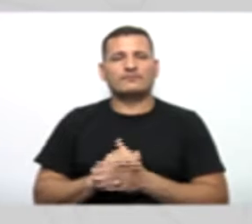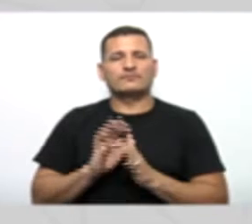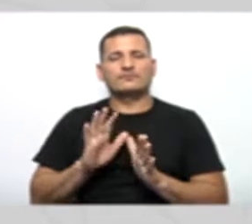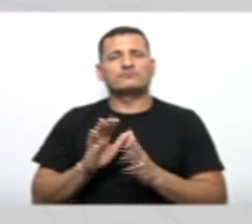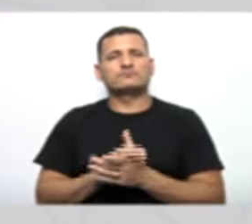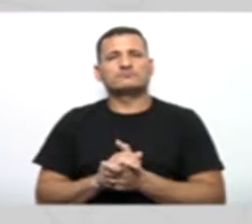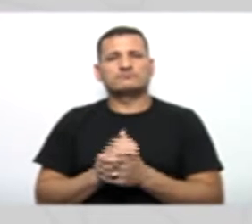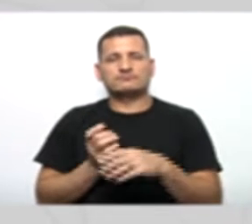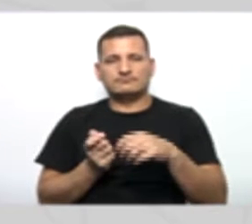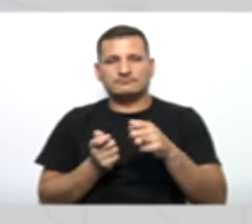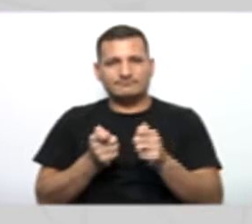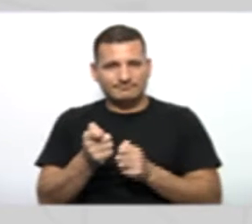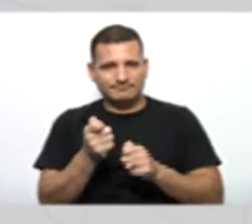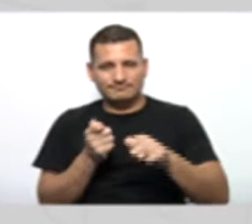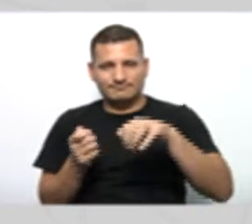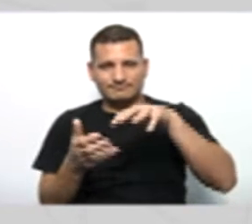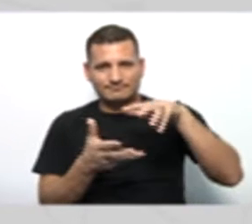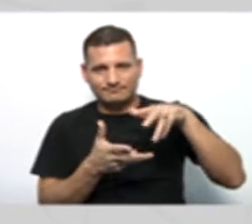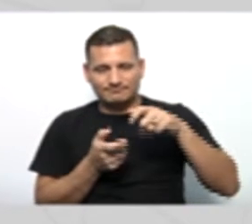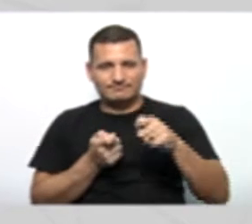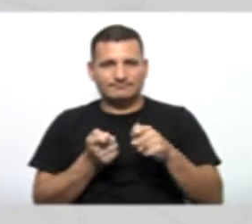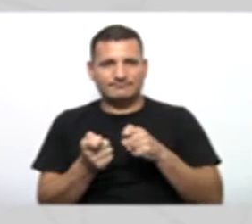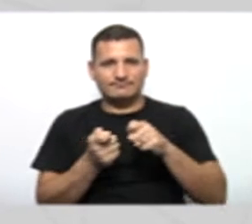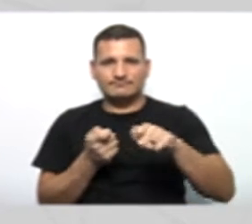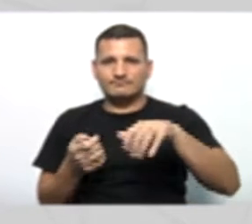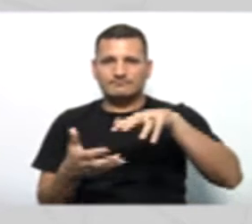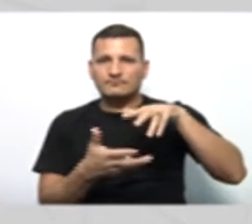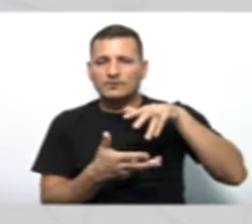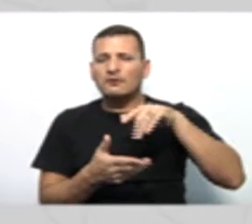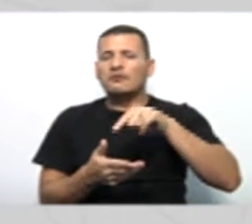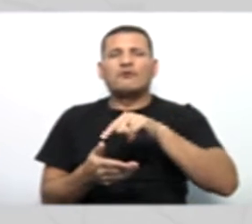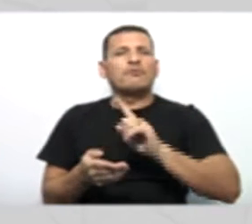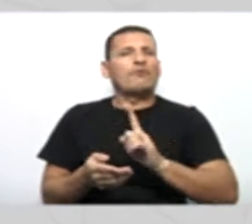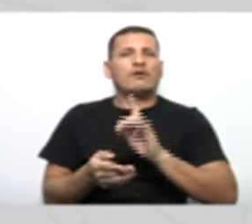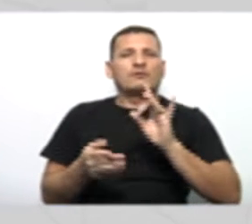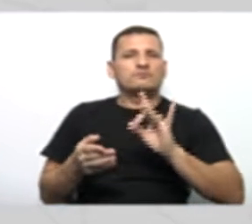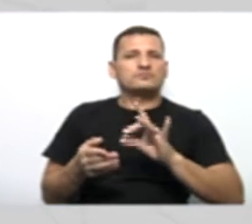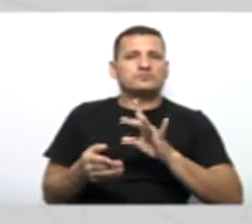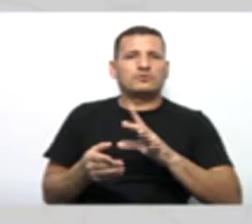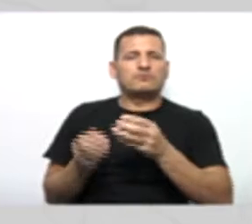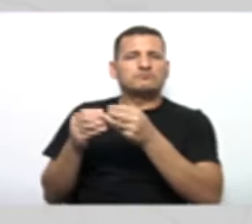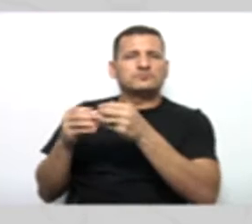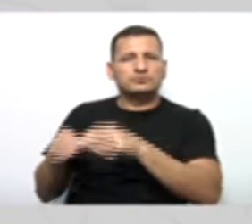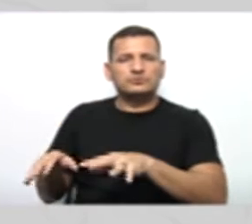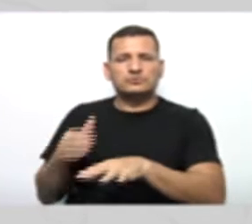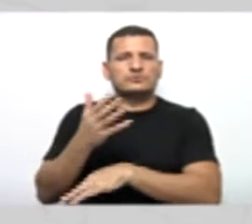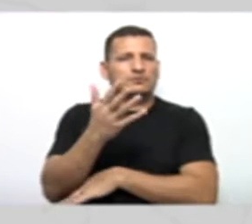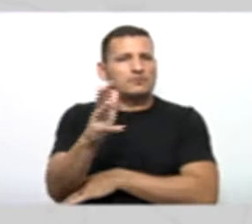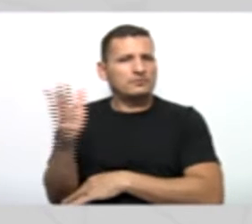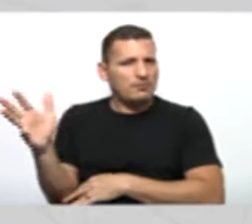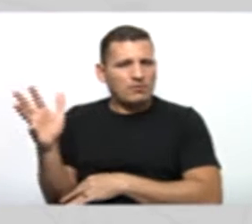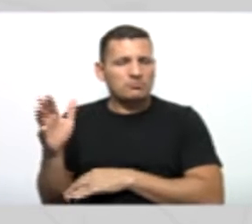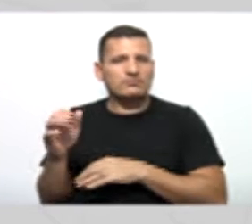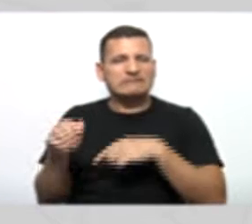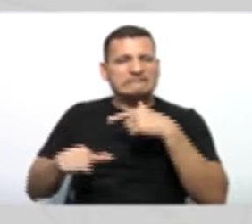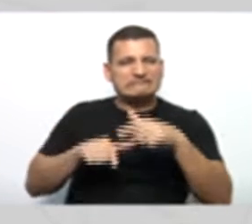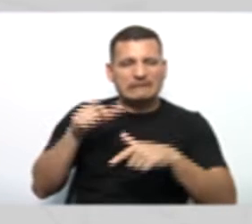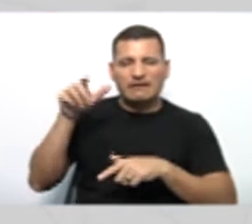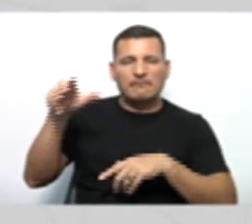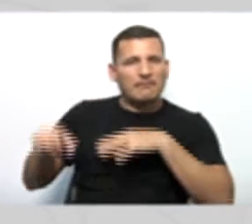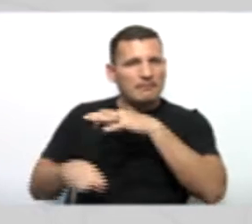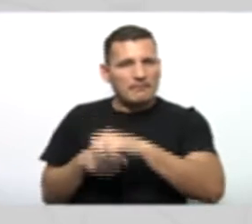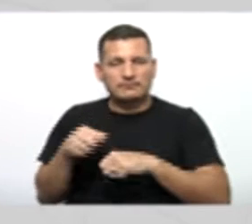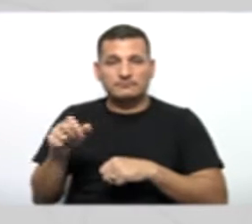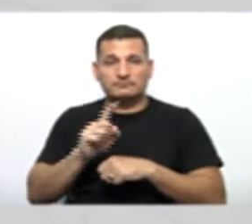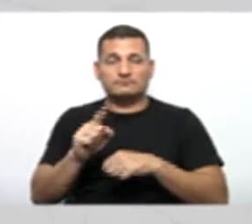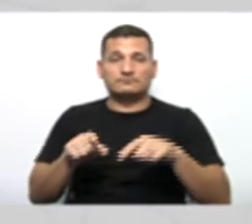desenvolvimento sustentável ele não se refere somente ao impacto ambiental causado pelas atividades econômicas,